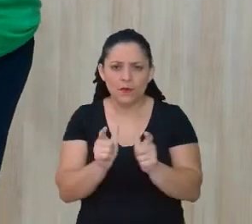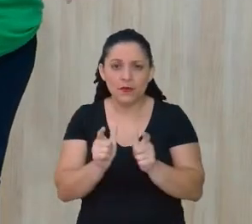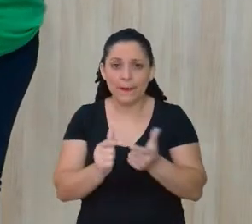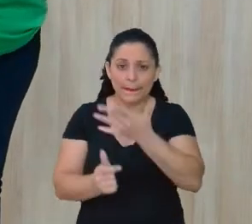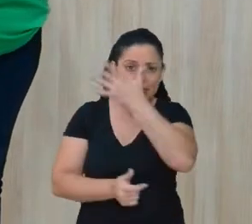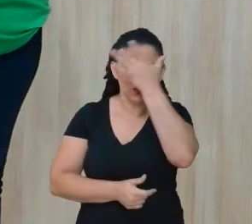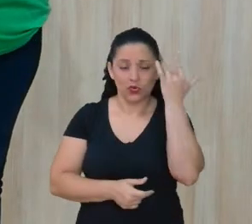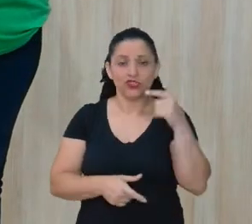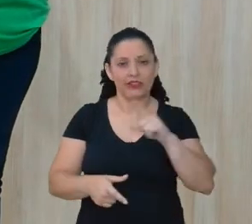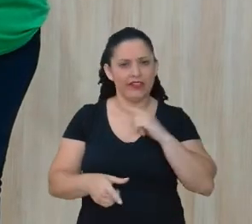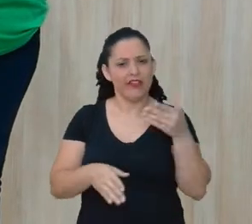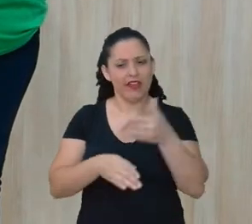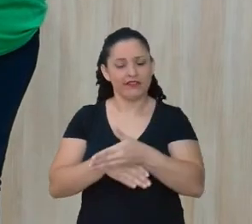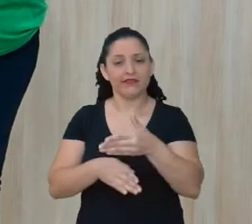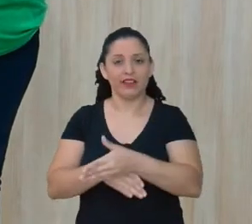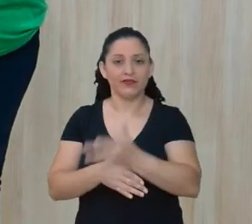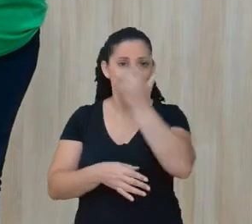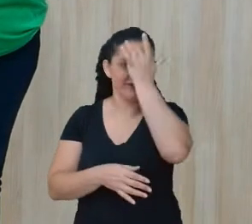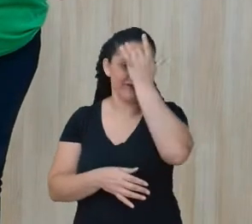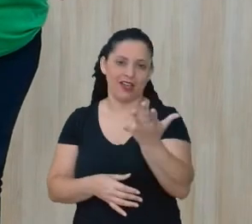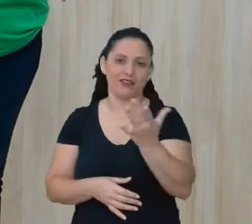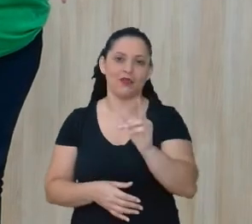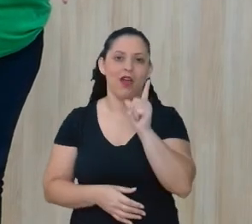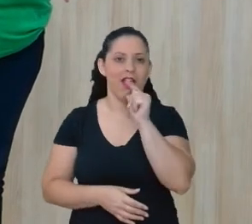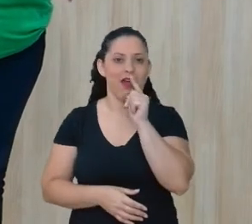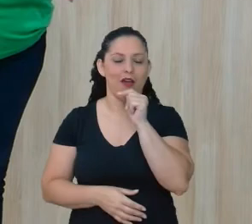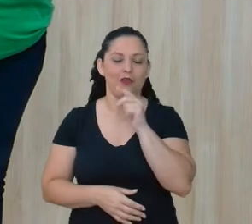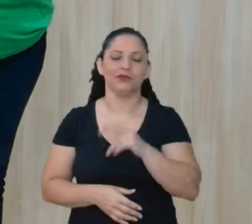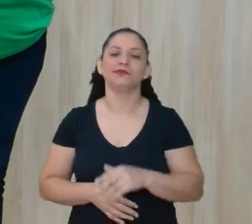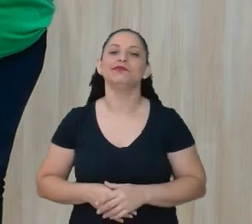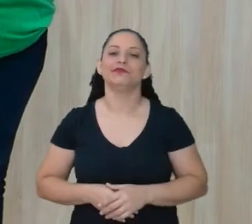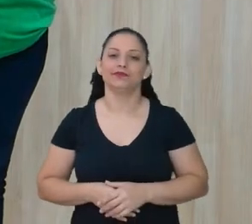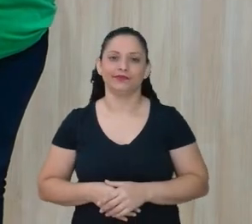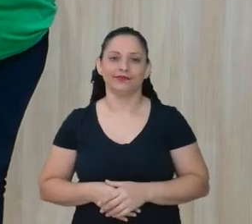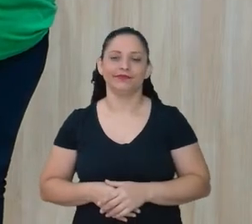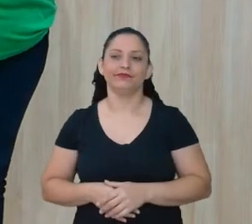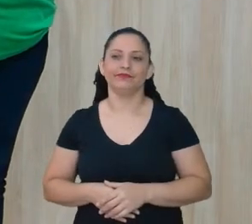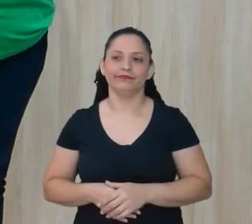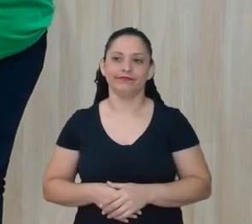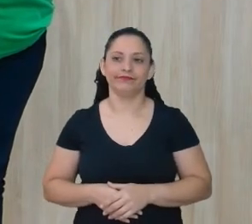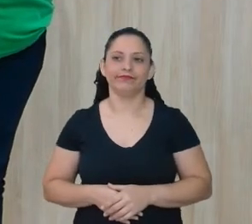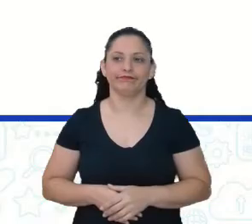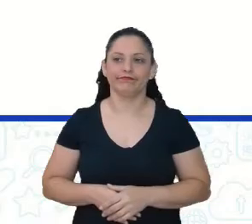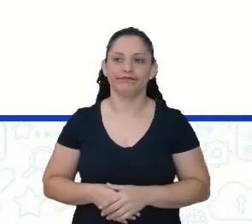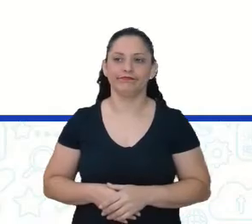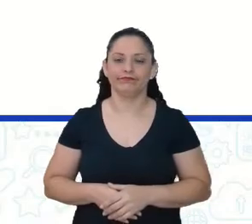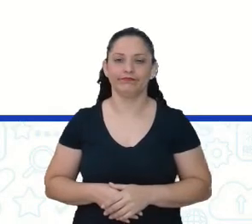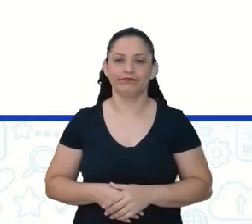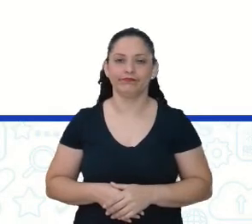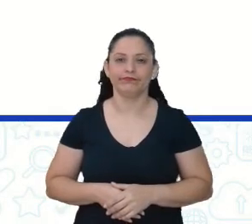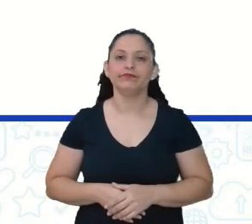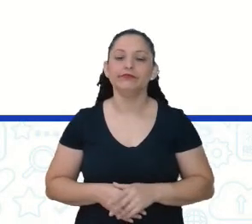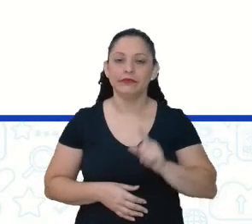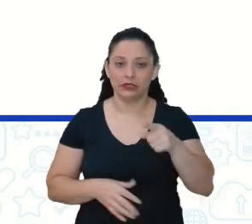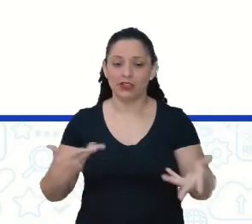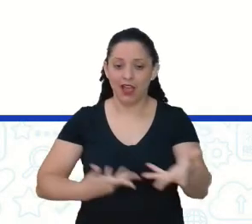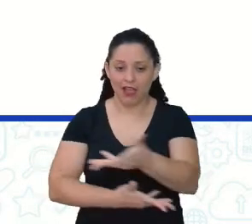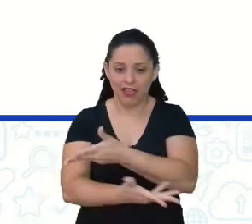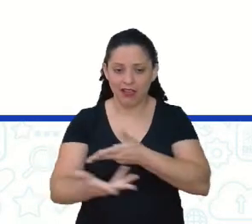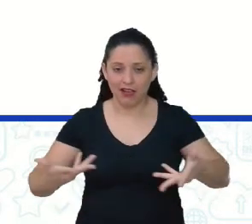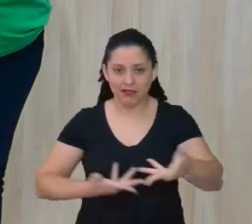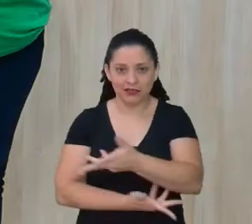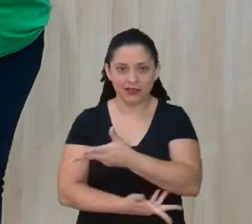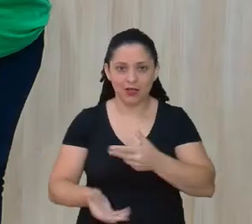contínuo, Isso, né? E fácil acesso à água, não é isso? exatamente. Pois é. Isso tem tudo a ver com saneamento básico